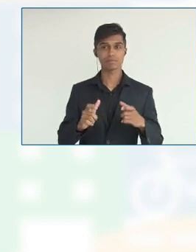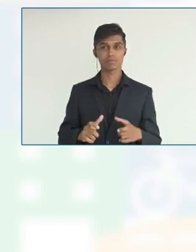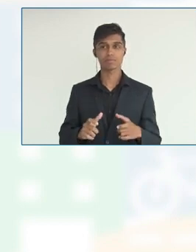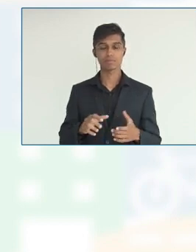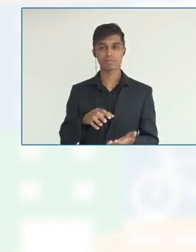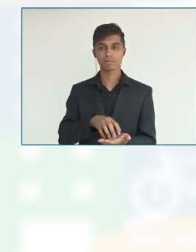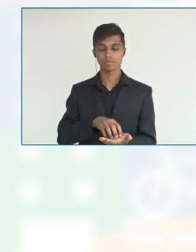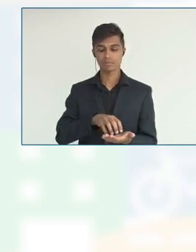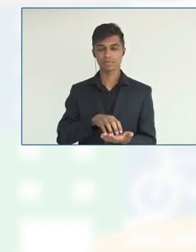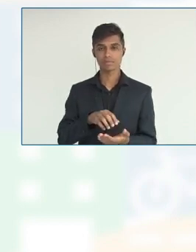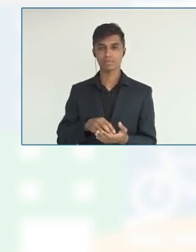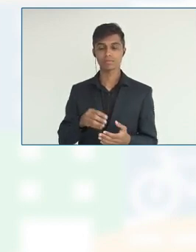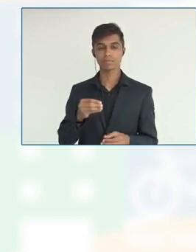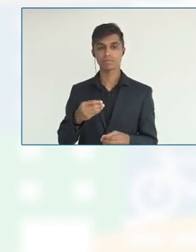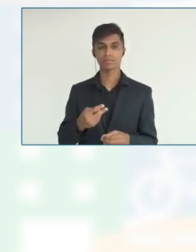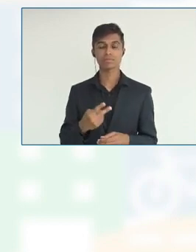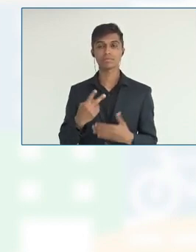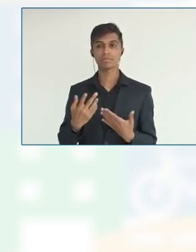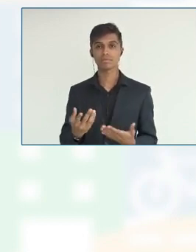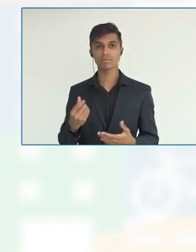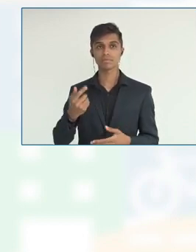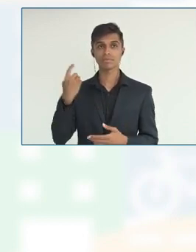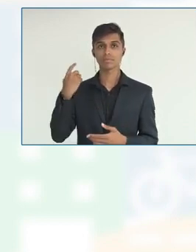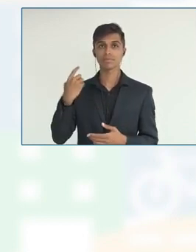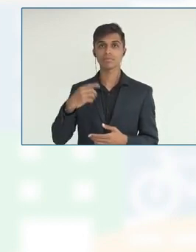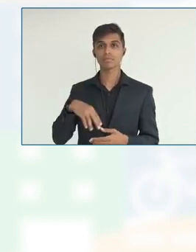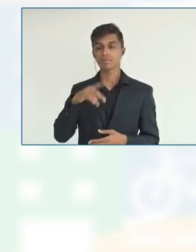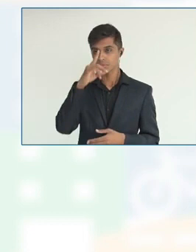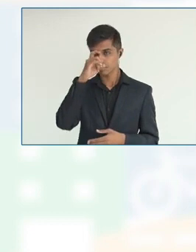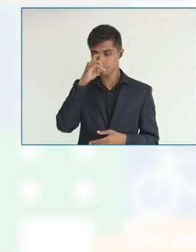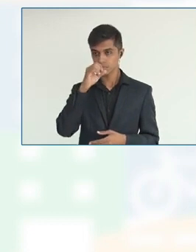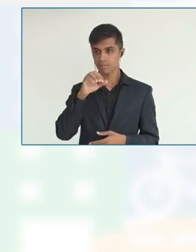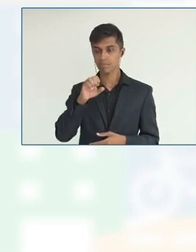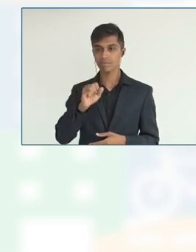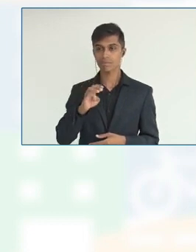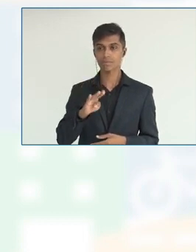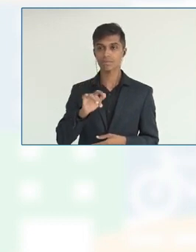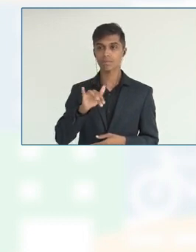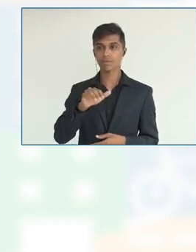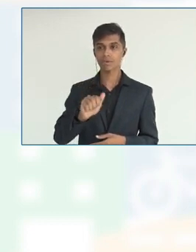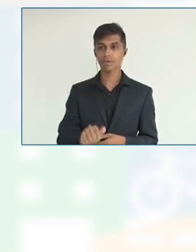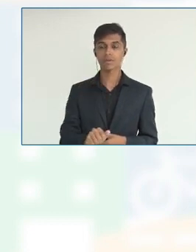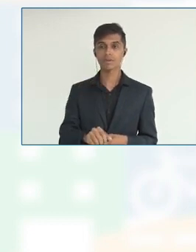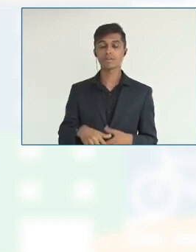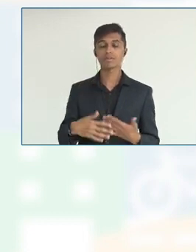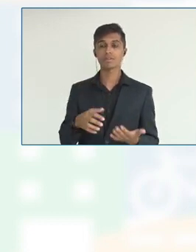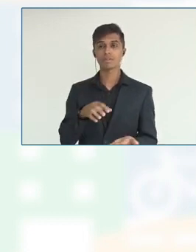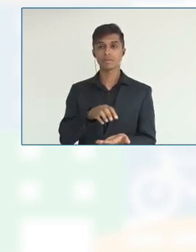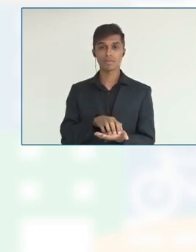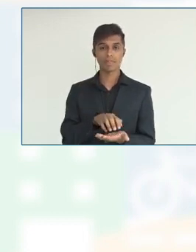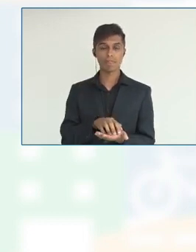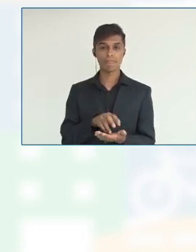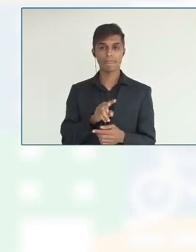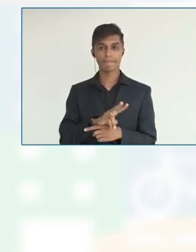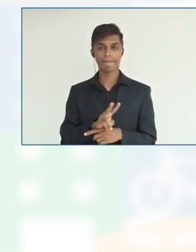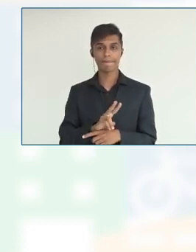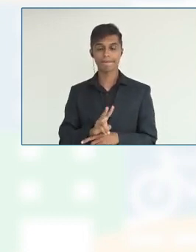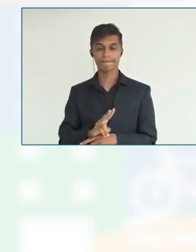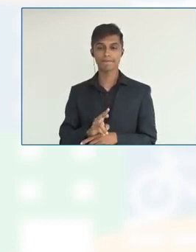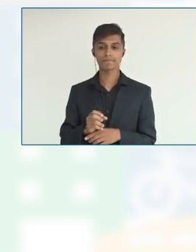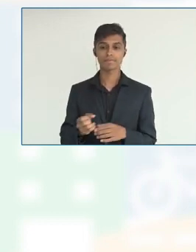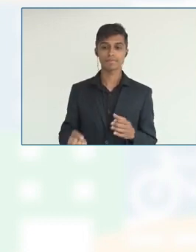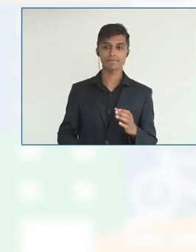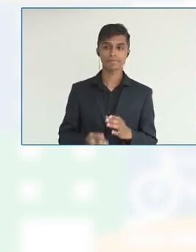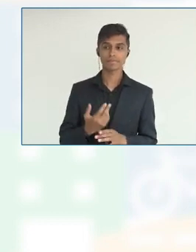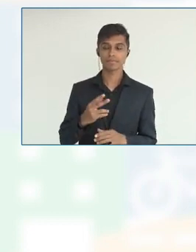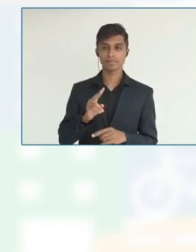estão instaladas lá no Hospital Municipal Arthur Ribeiro de Saboia. E a unidade de vigilância, né, as ações